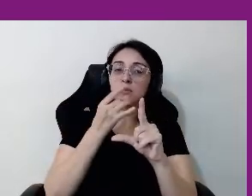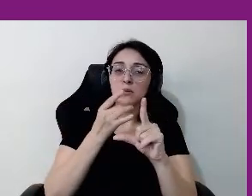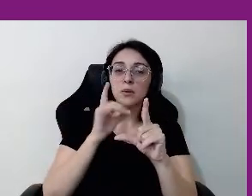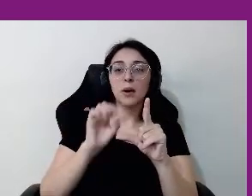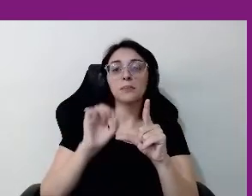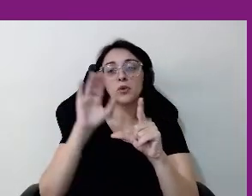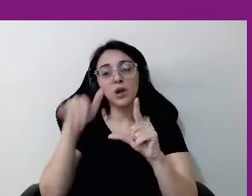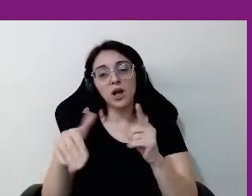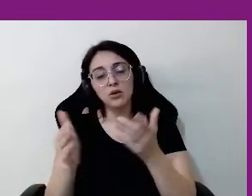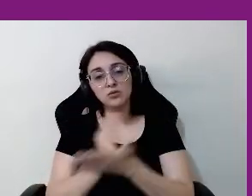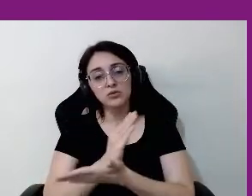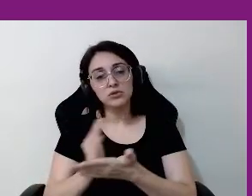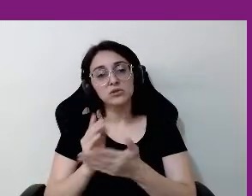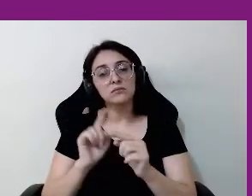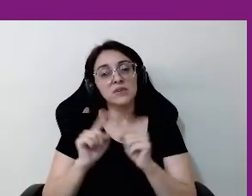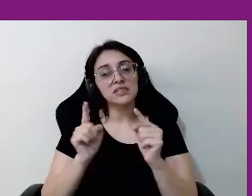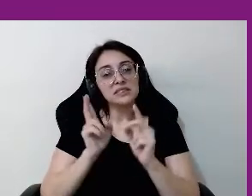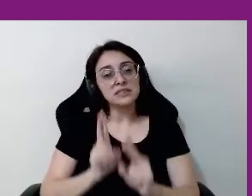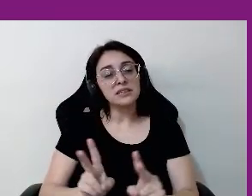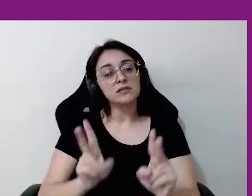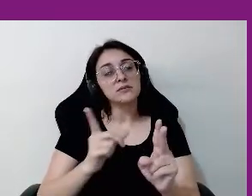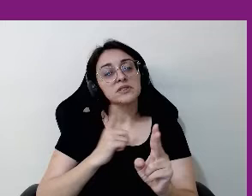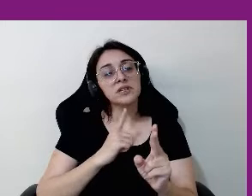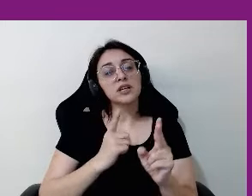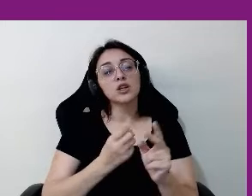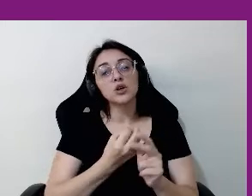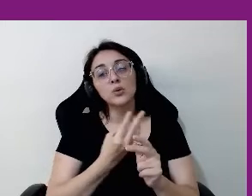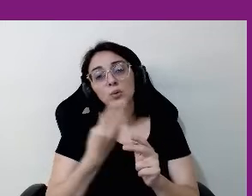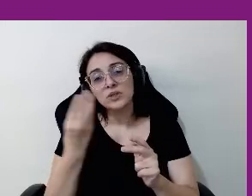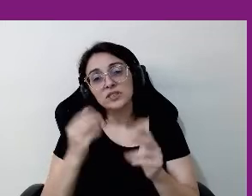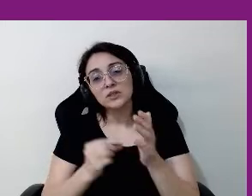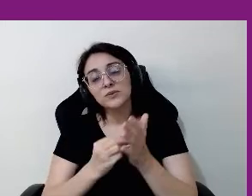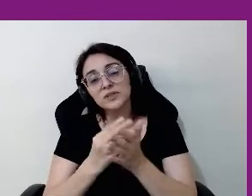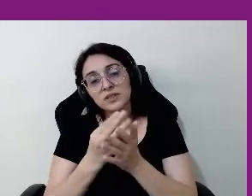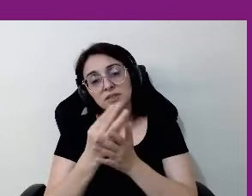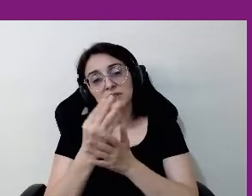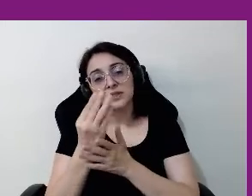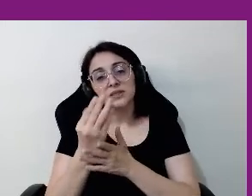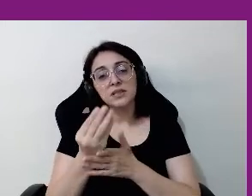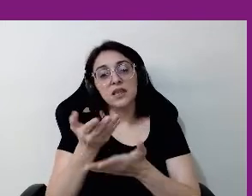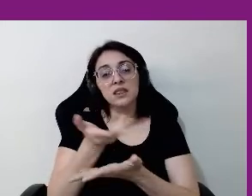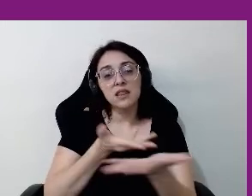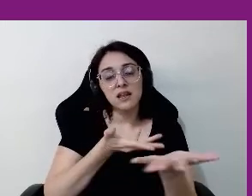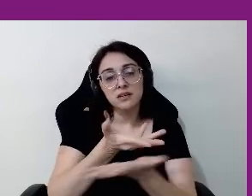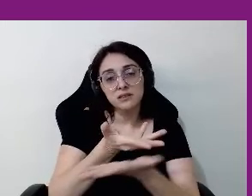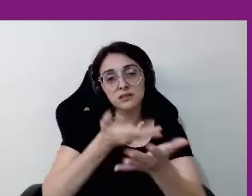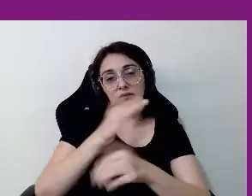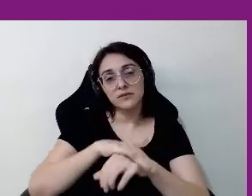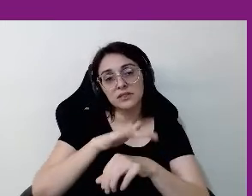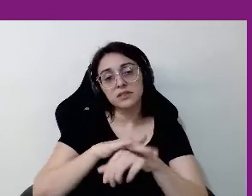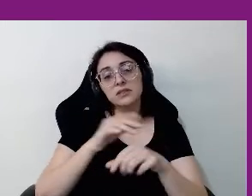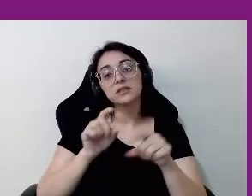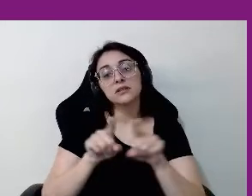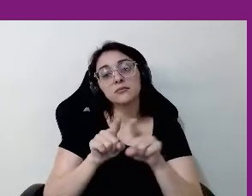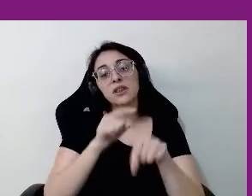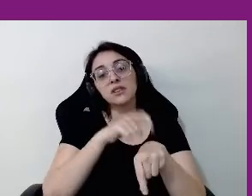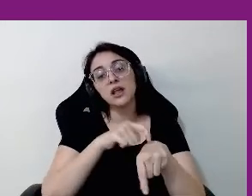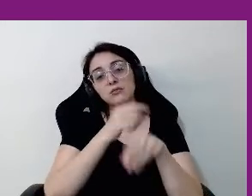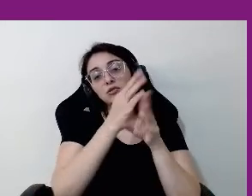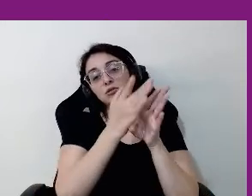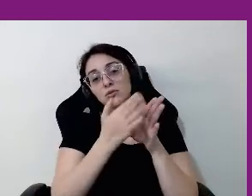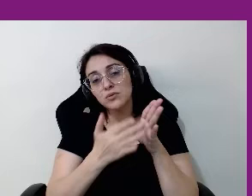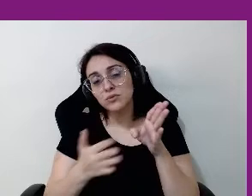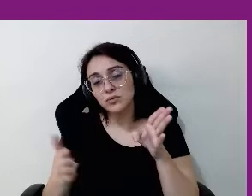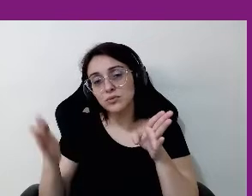pular, mas há também sempre a questão de quantas vezes essas interações são feitas e qual é o tempo